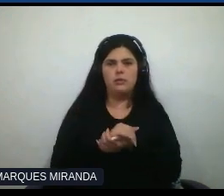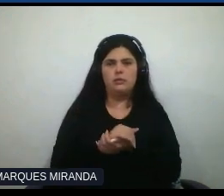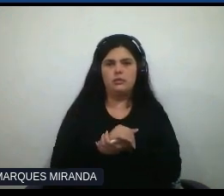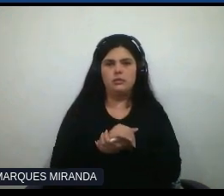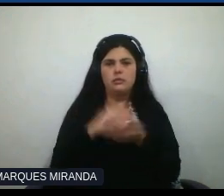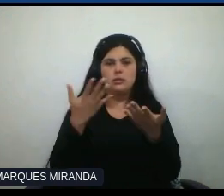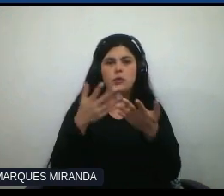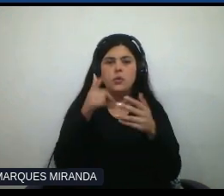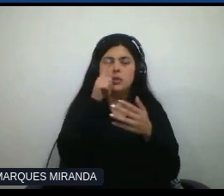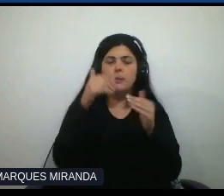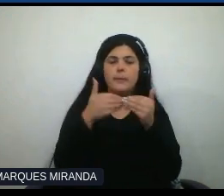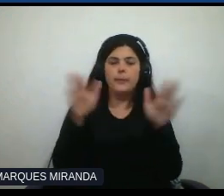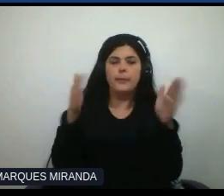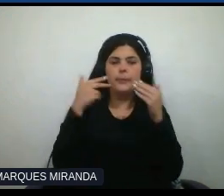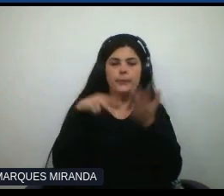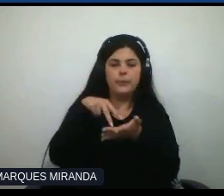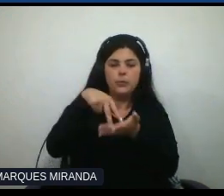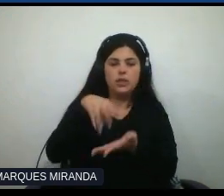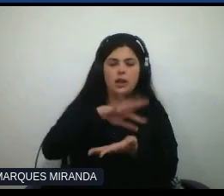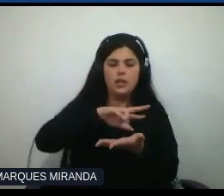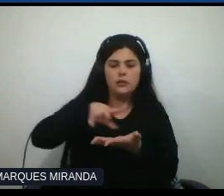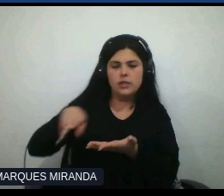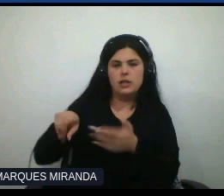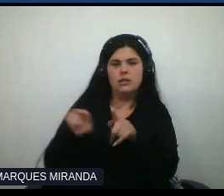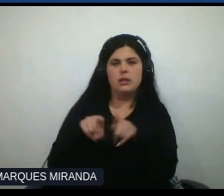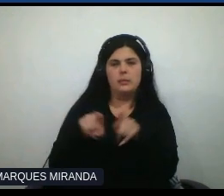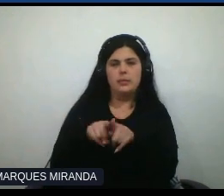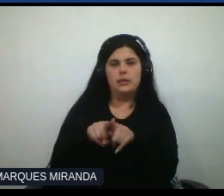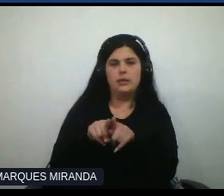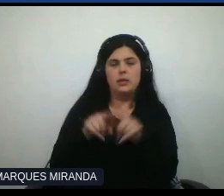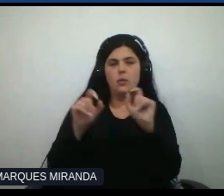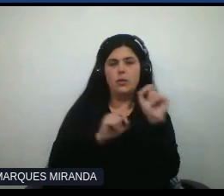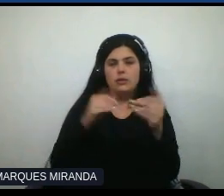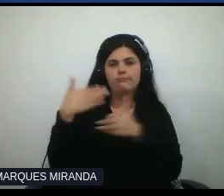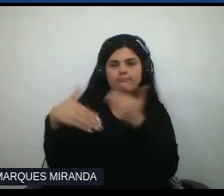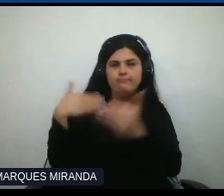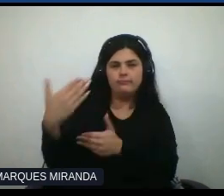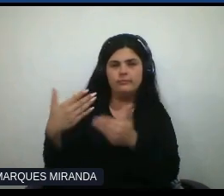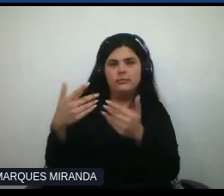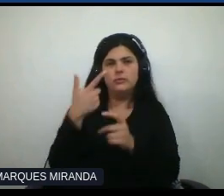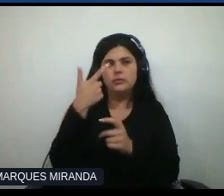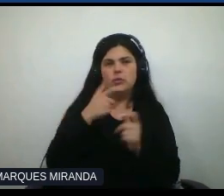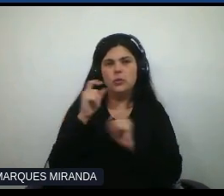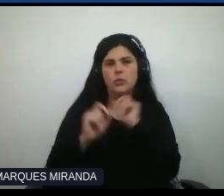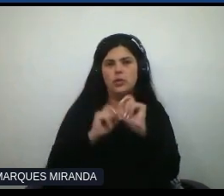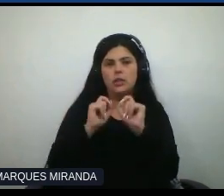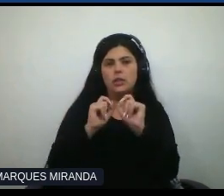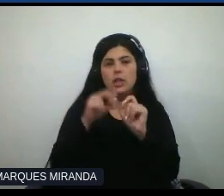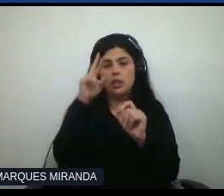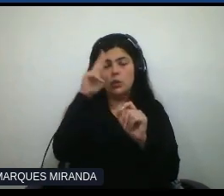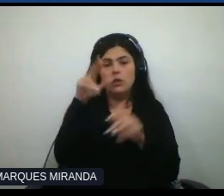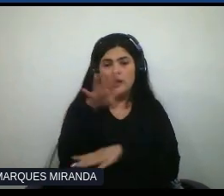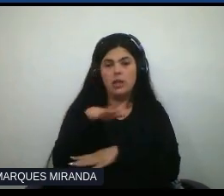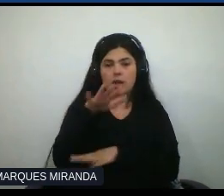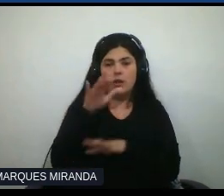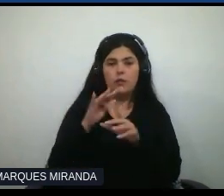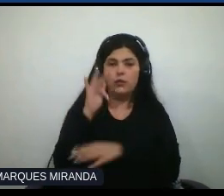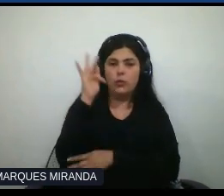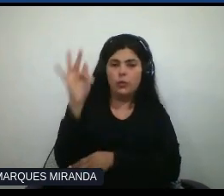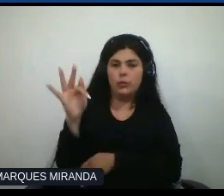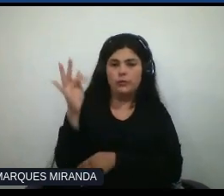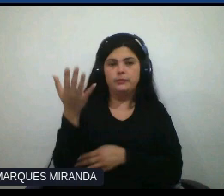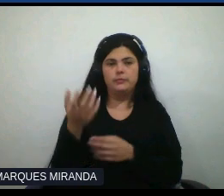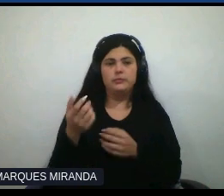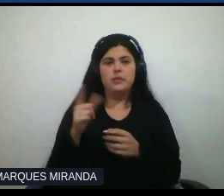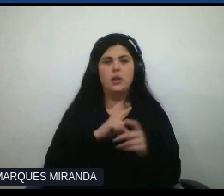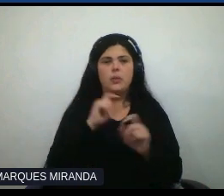destacar mais no ponto de vista de diversidade é aquela que vai crescer e vai ser a dona dos mercados no futuro. Aqui